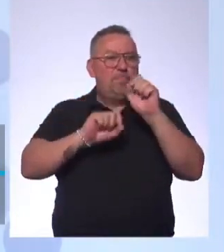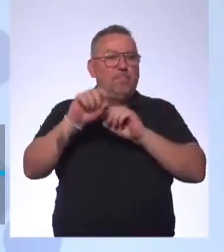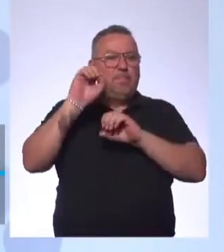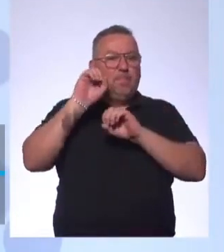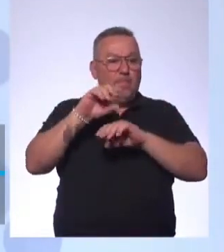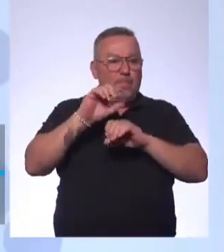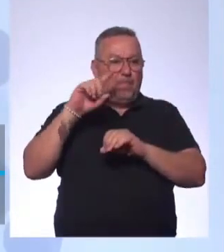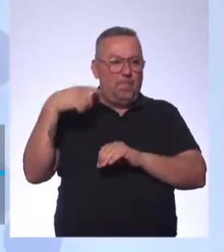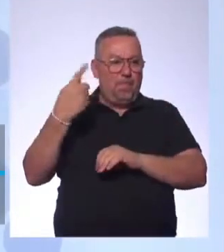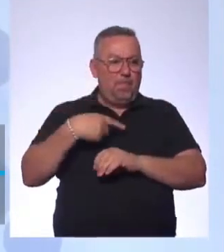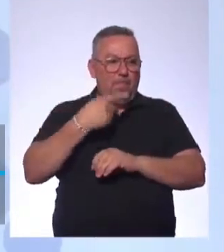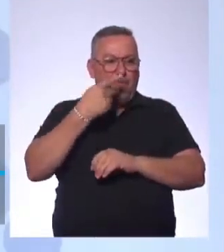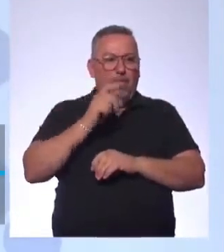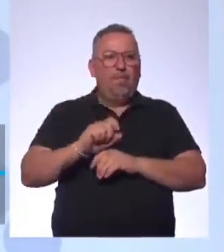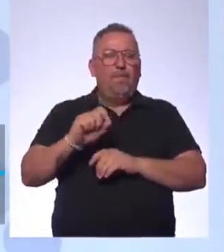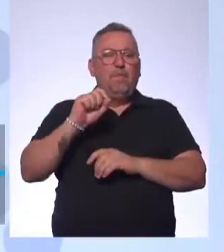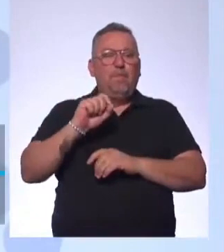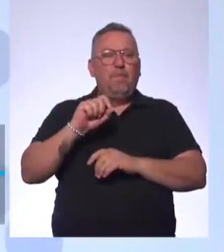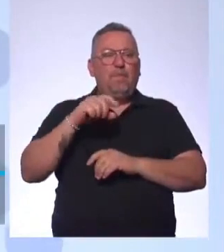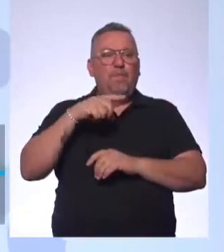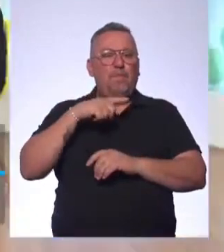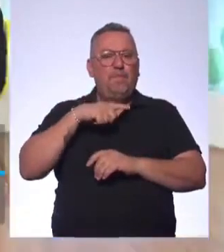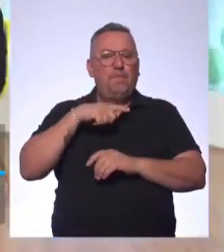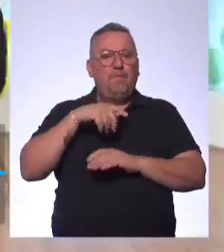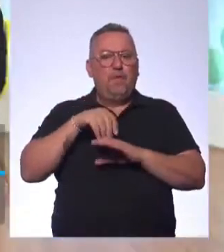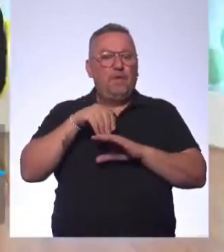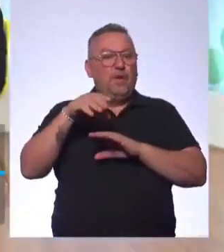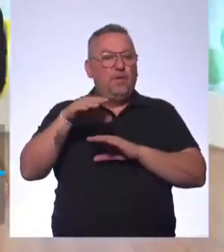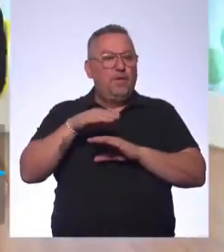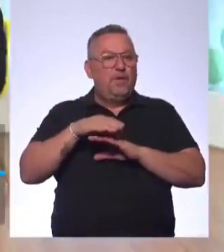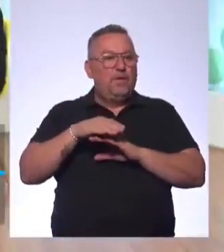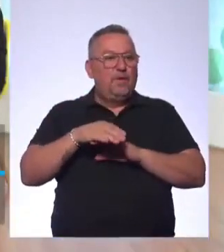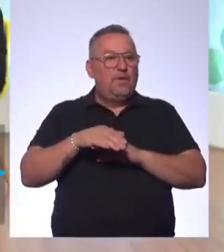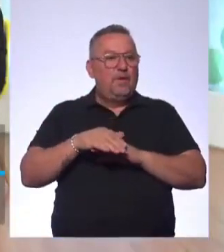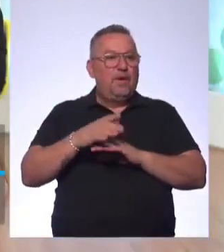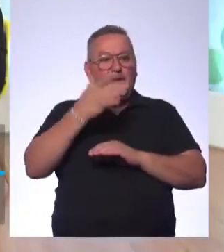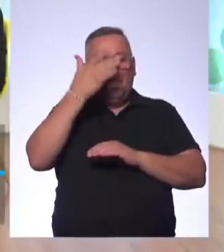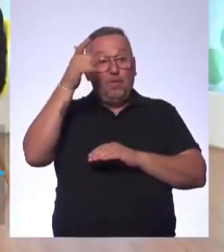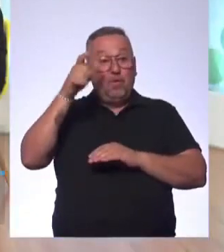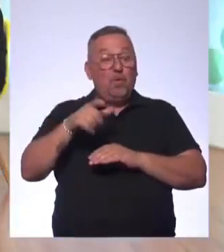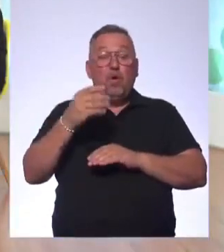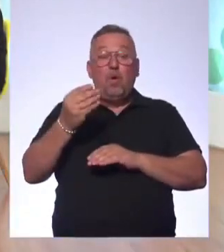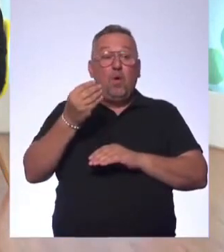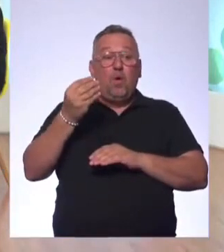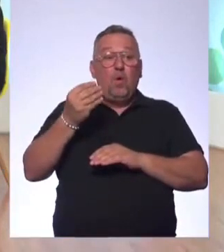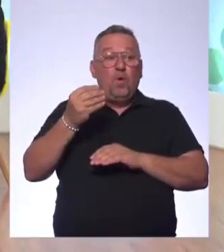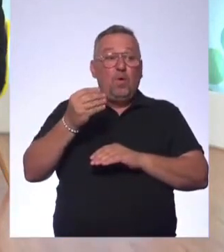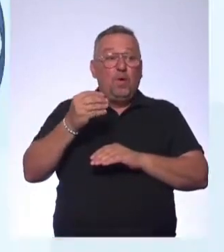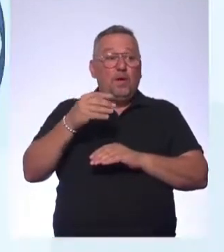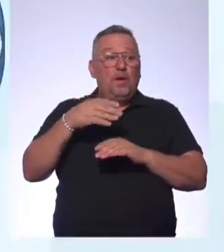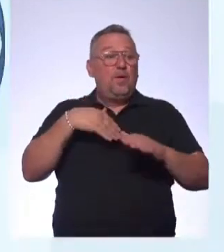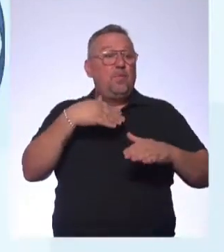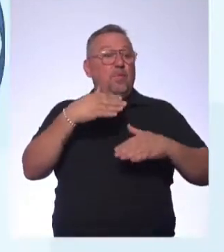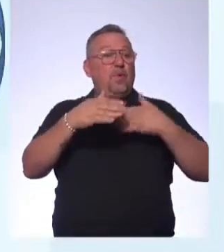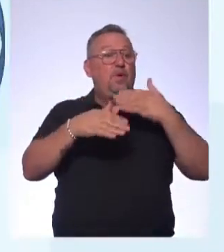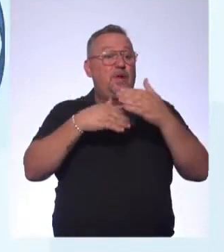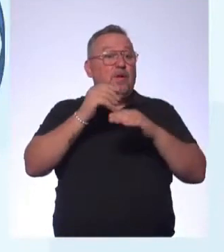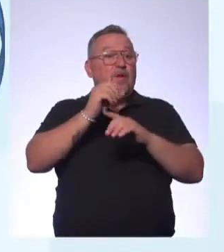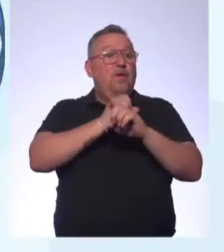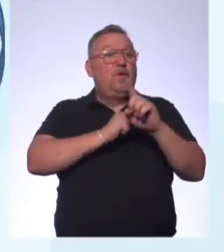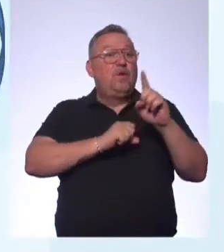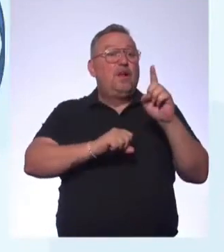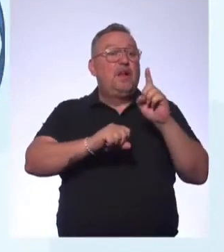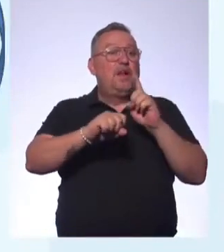ensinamentos, como nós estávamos falando, eles são transmitidos aos indivíduos através desse processo de